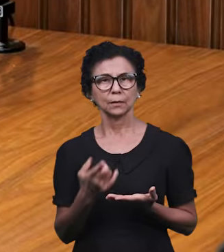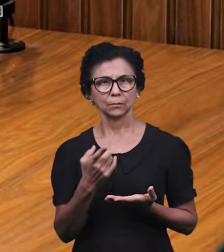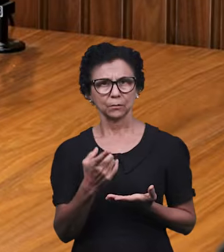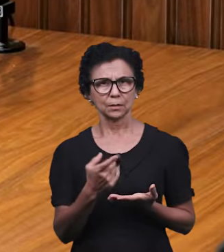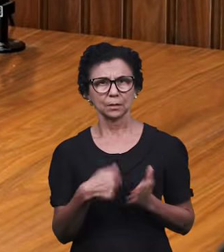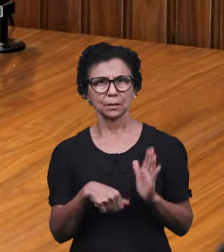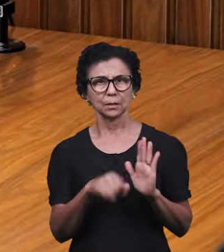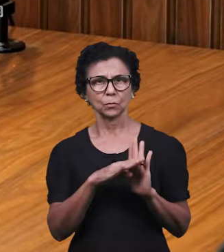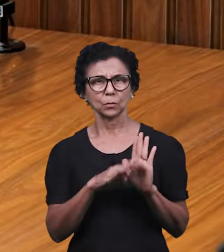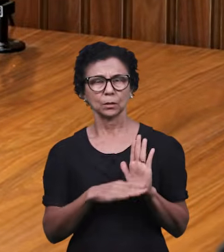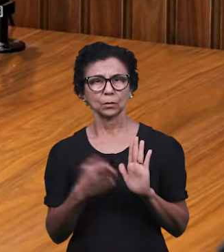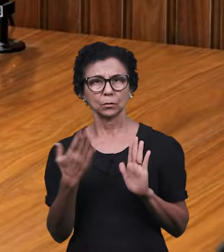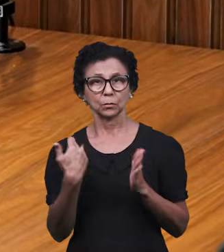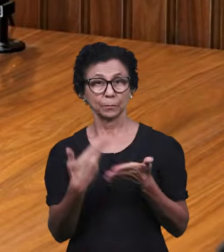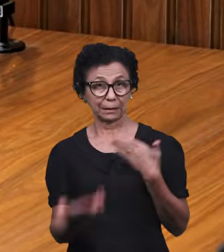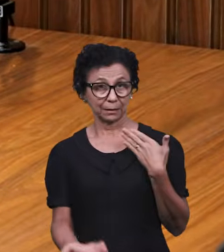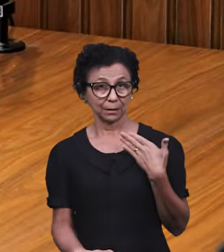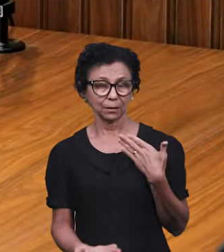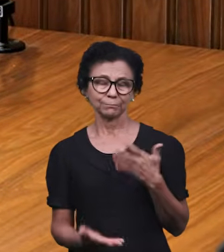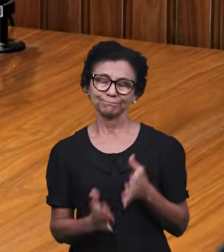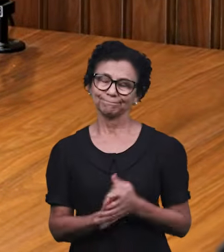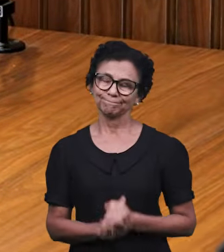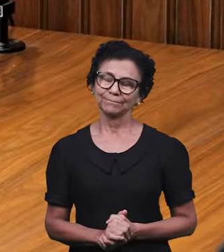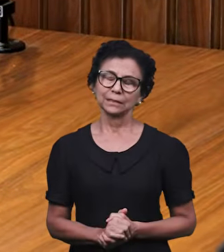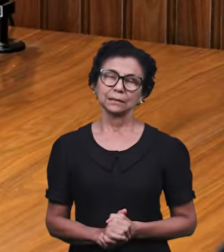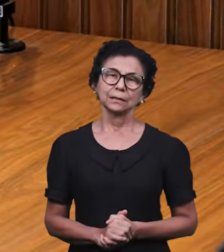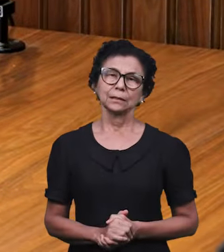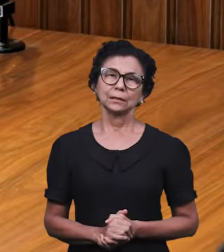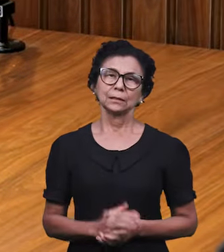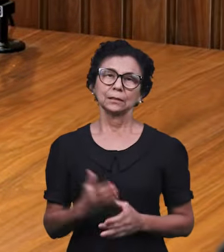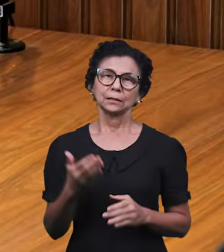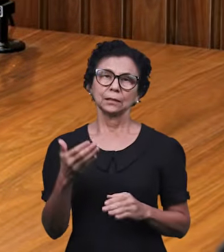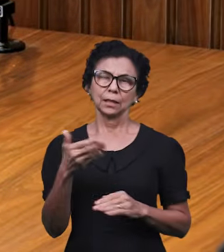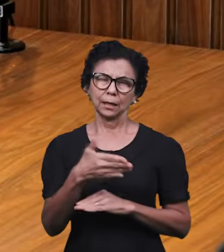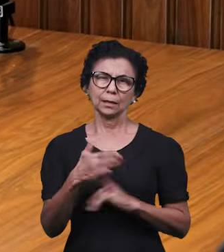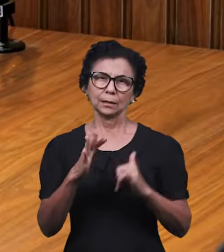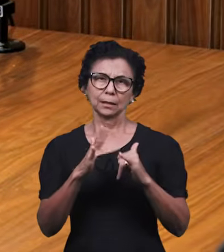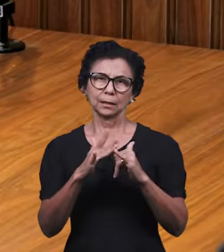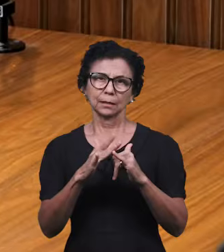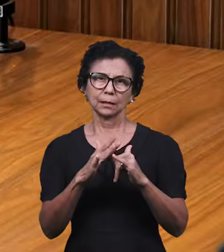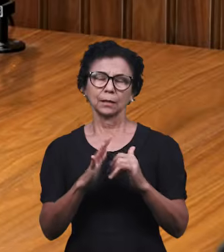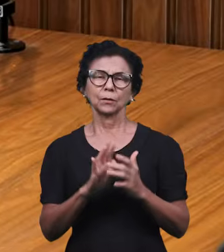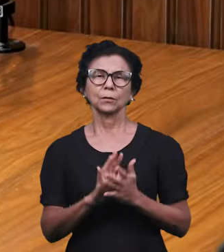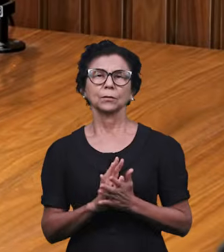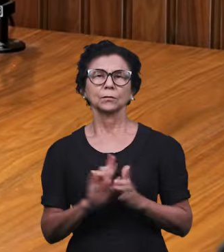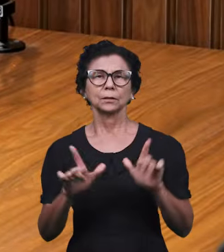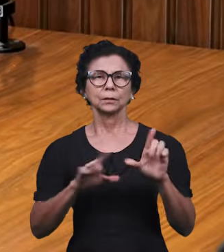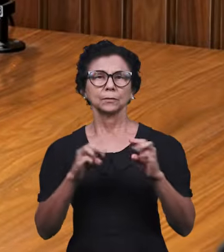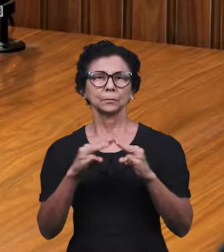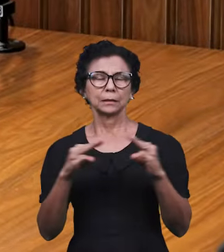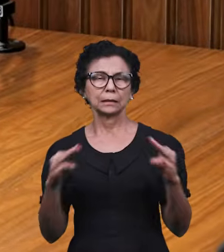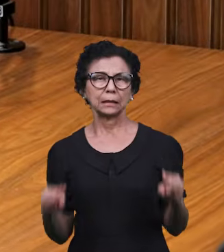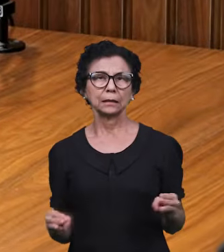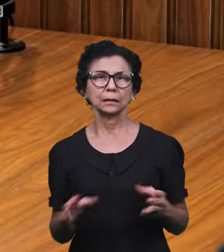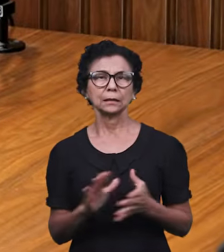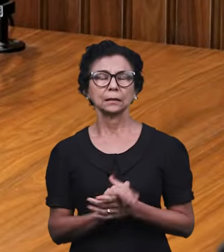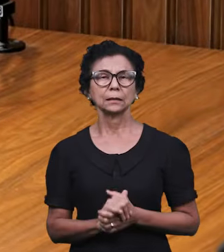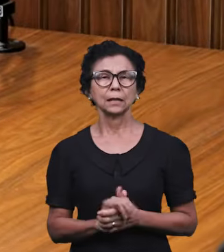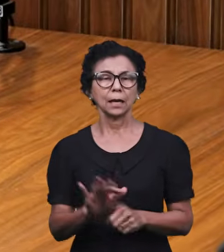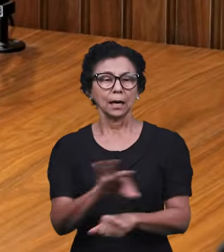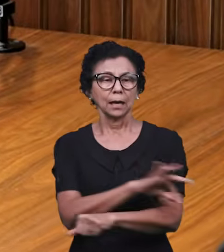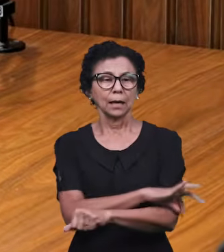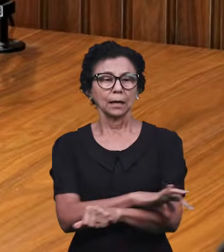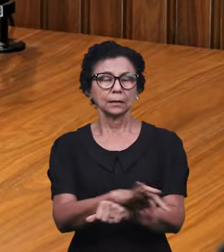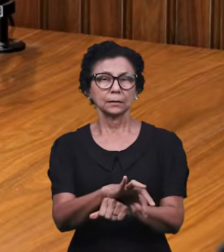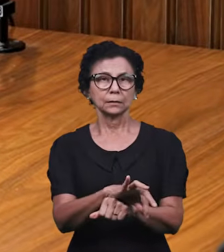os outros episódios. Já está no nosso canal da TV Manaim, os outros episódios, ao qual nós tratamos sobre arquitetura, uma